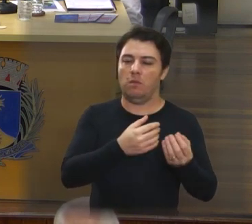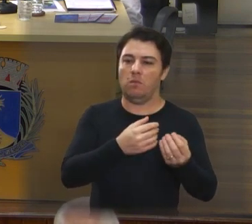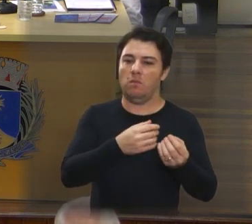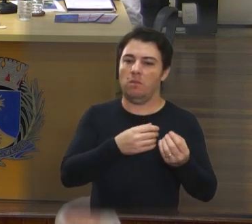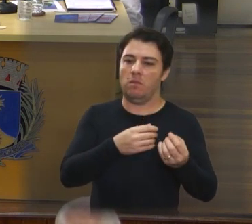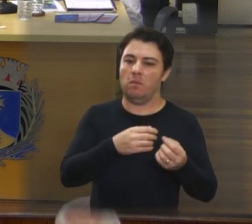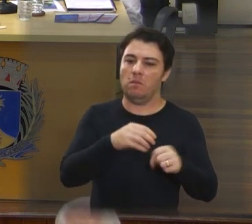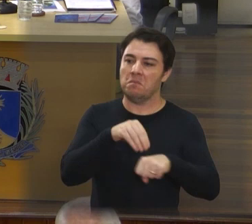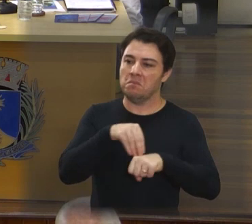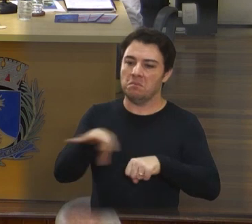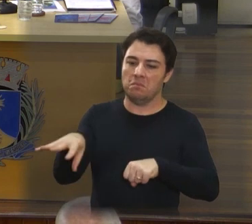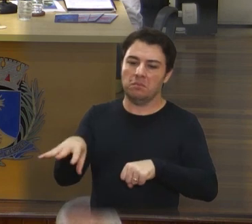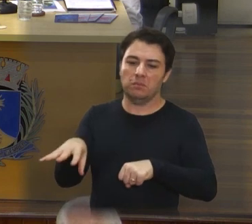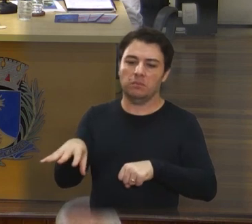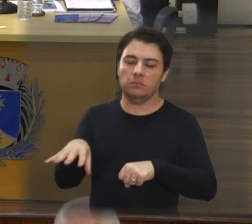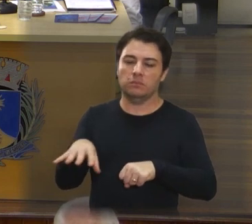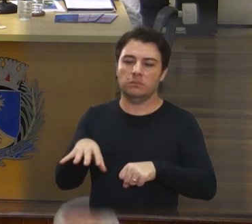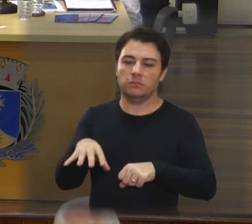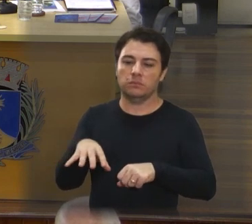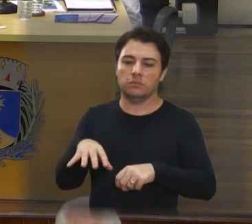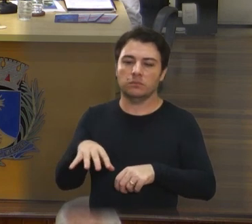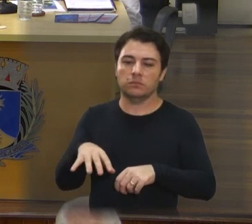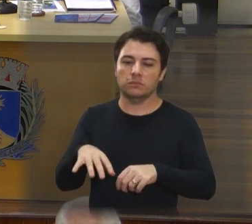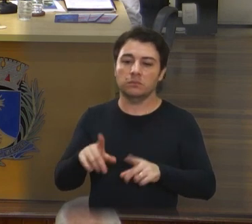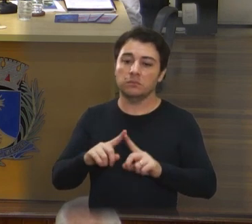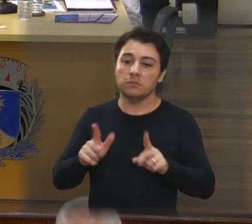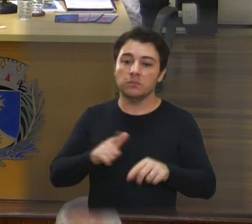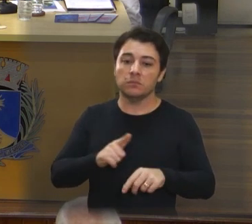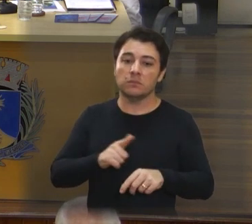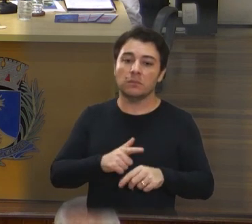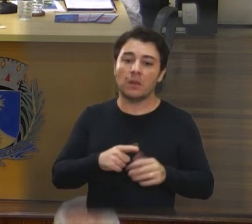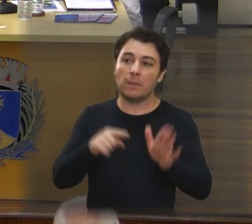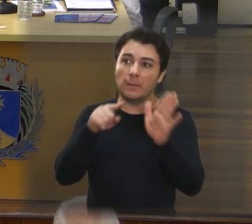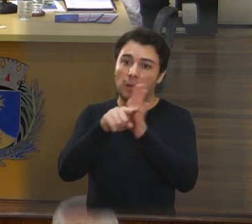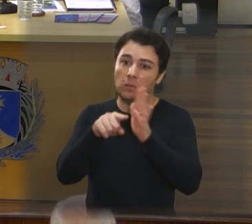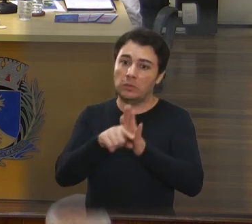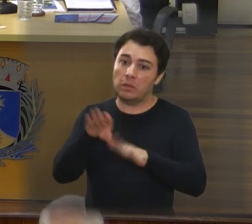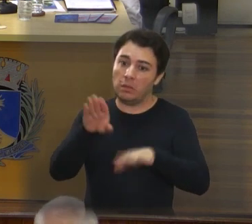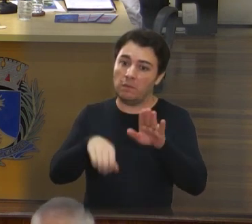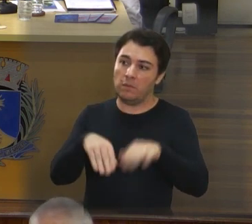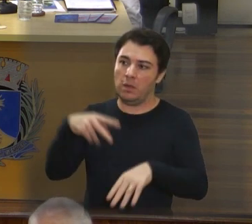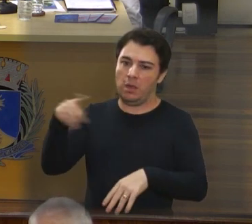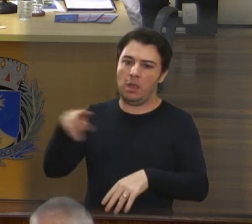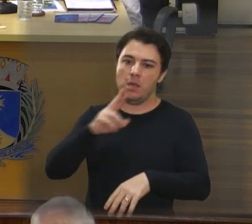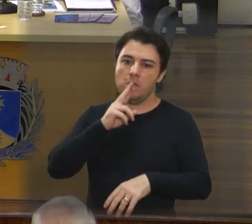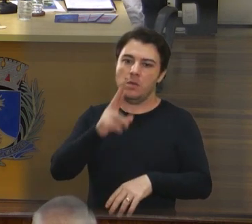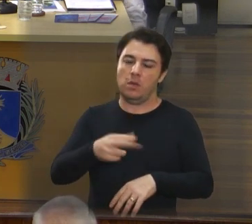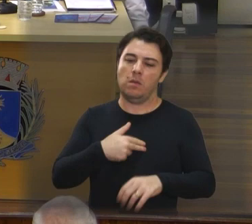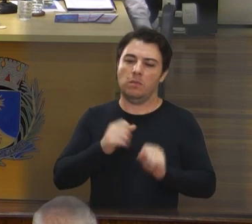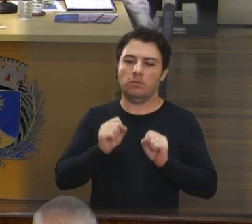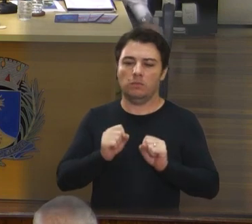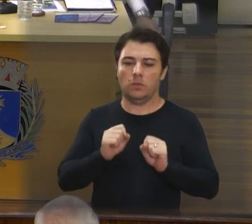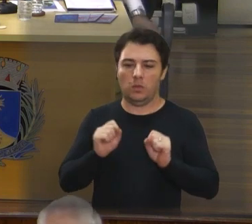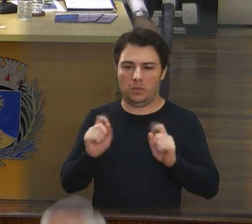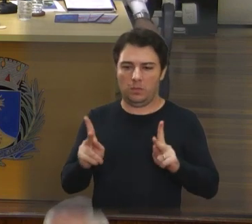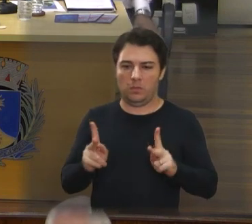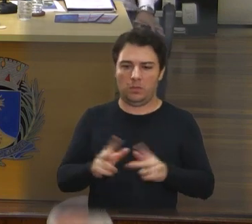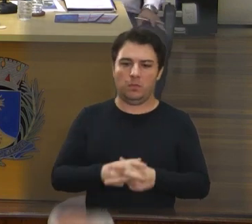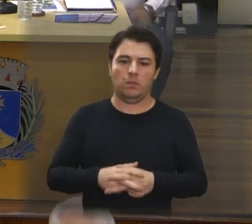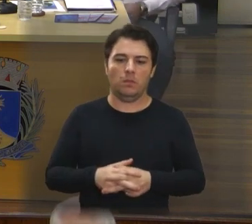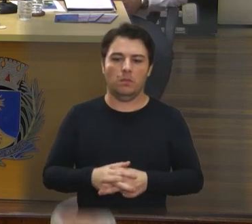outra maneira né fazendo um levantamento mais específico mas tem algumas questões aqui que eu posso estar respondendo também para vocês tá bom